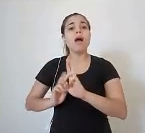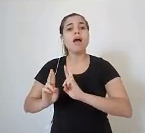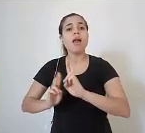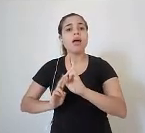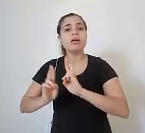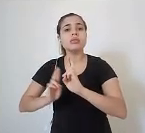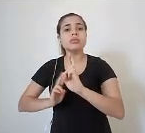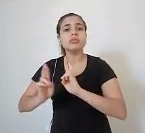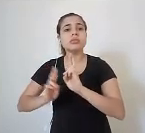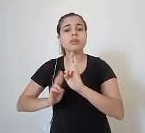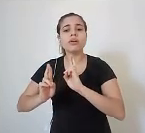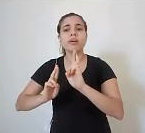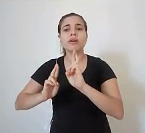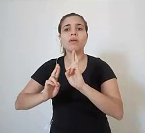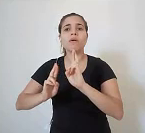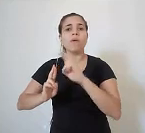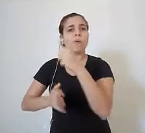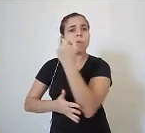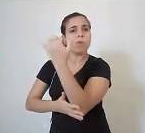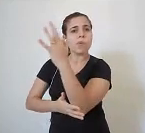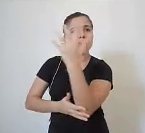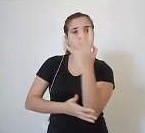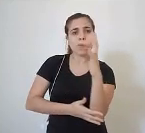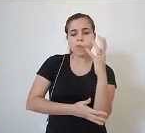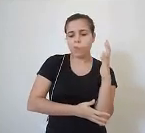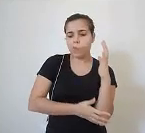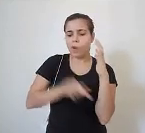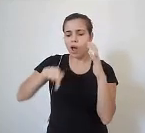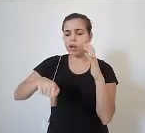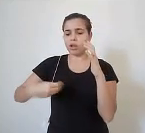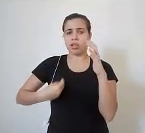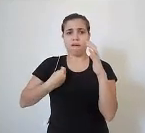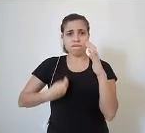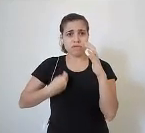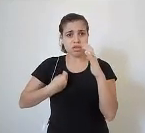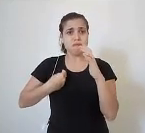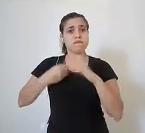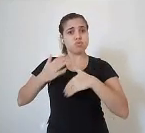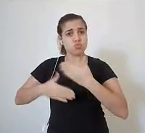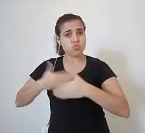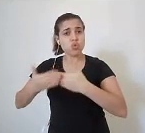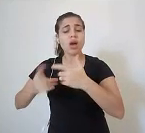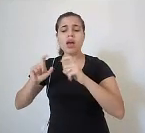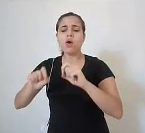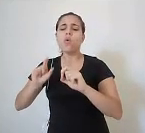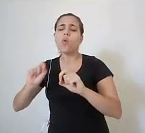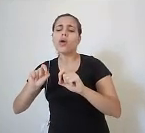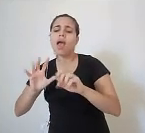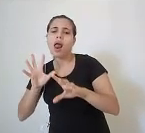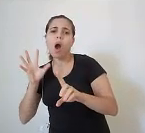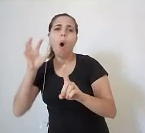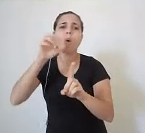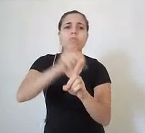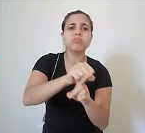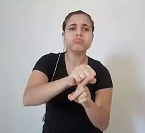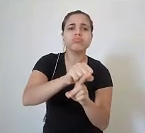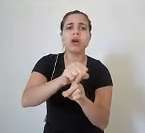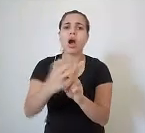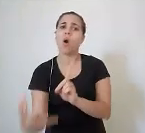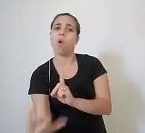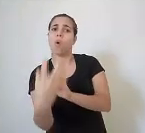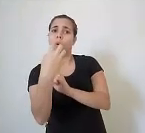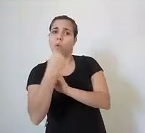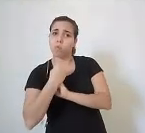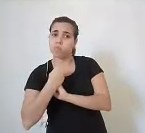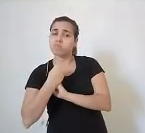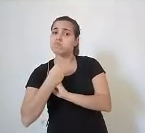características? Seriam quais são as relações ecológicas que ele desempenha ali